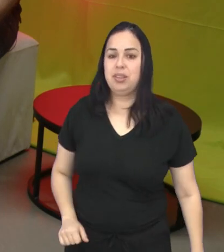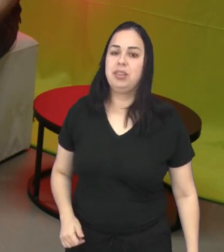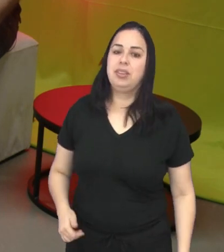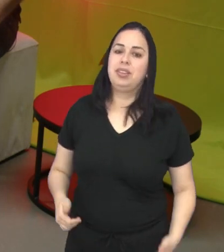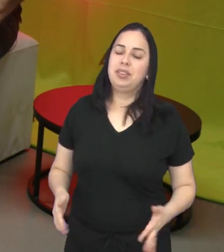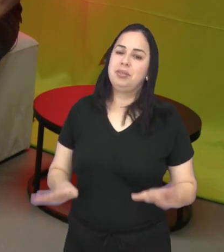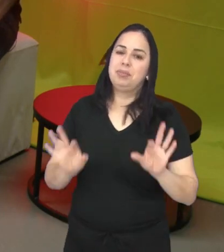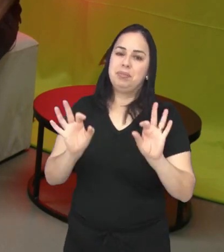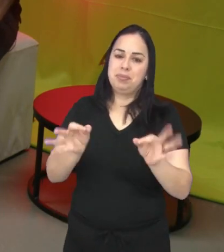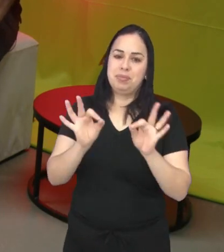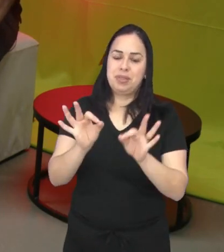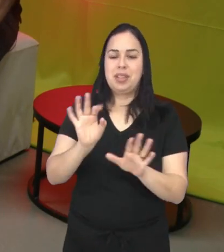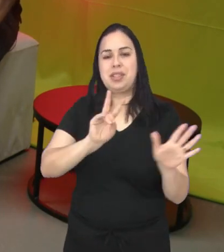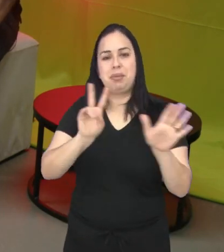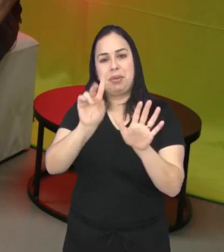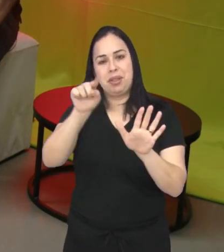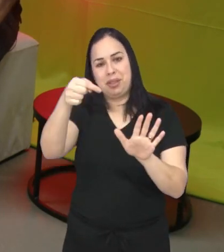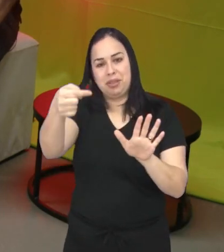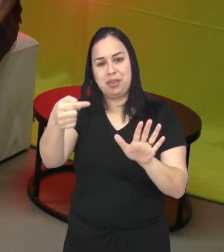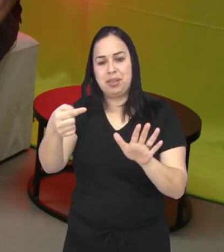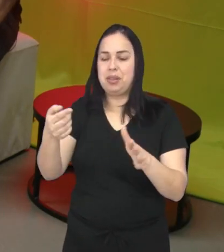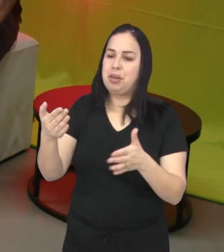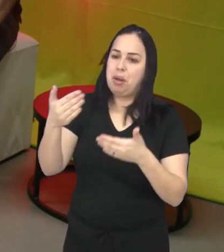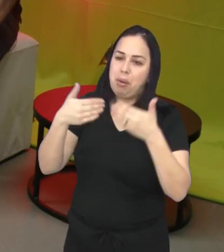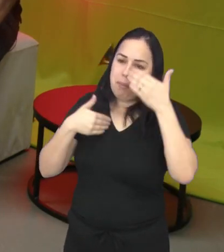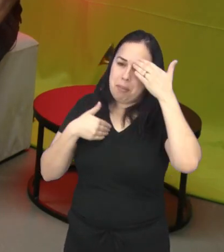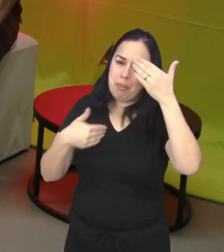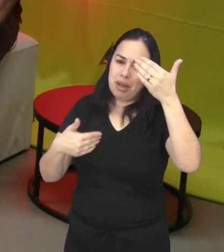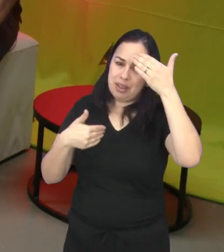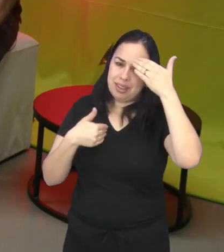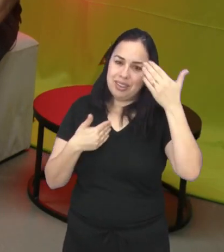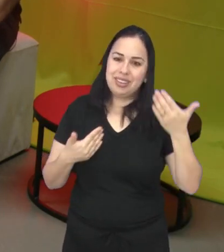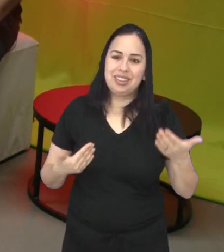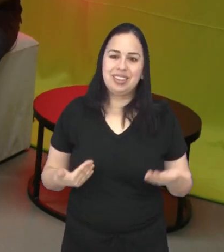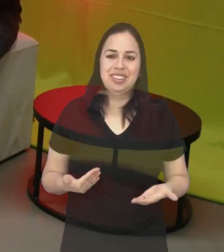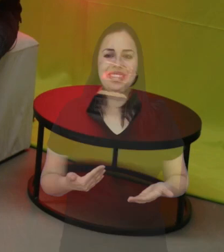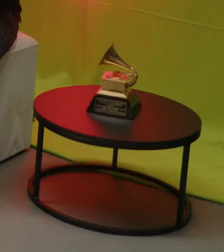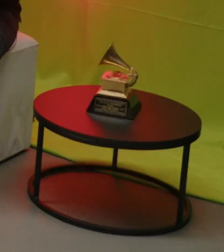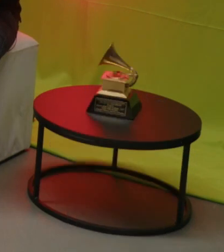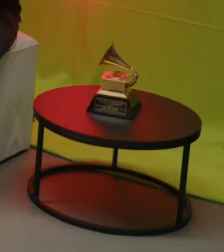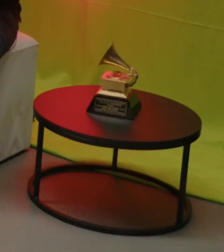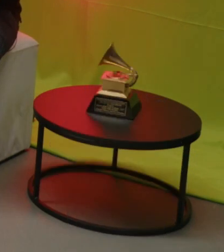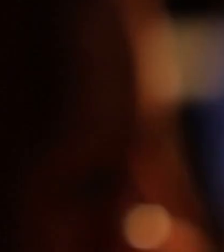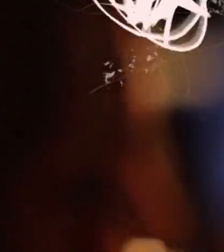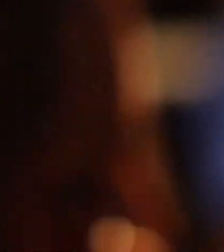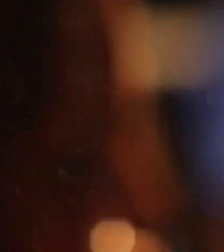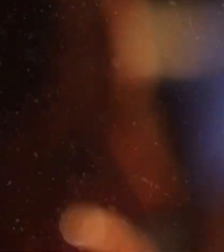É isso, Rafa. Até semana que vem, gente. Jax, muito obrigada, viu? Obrigadão. Tchau, tchau.